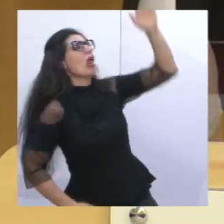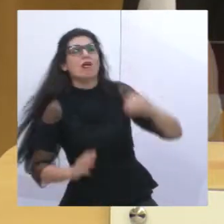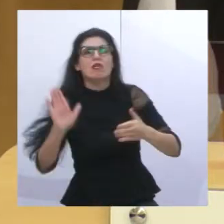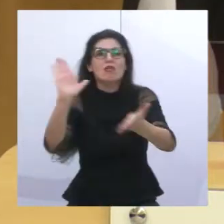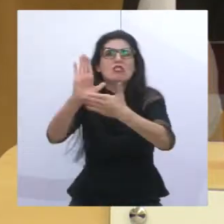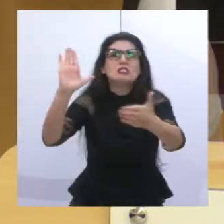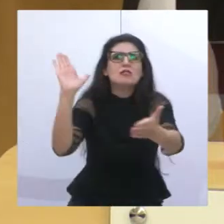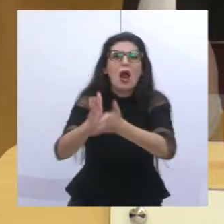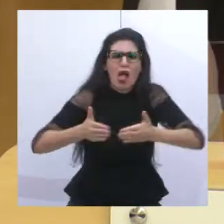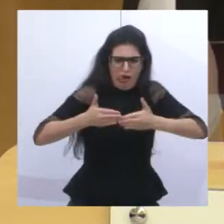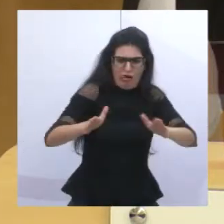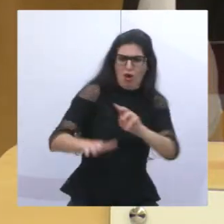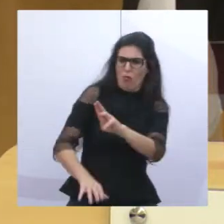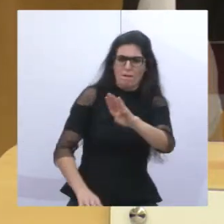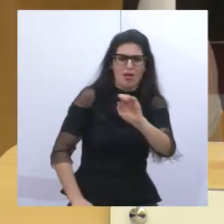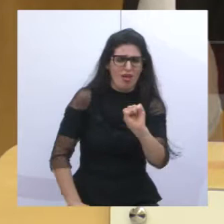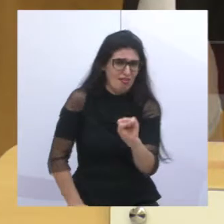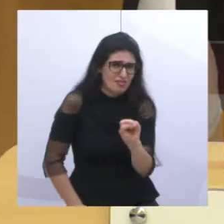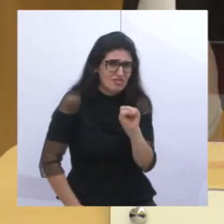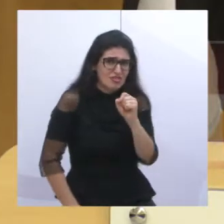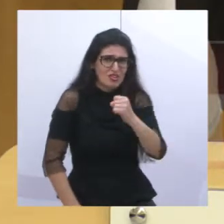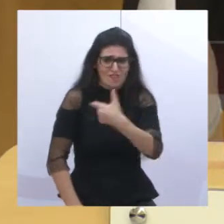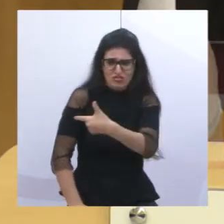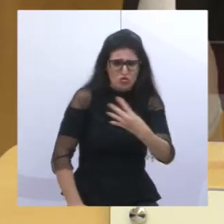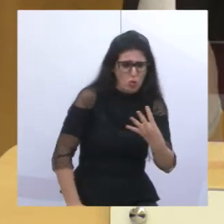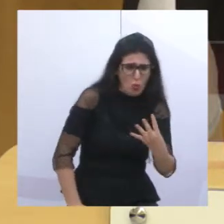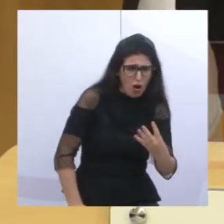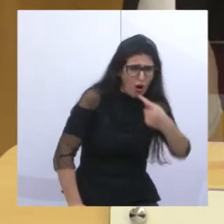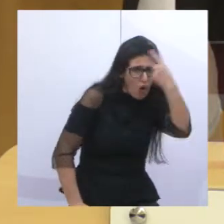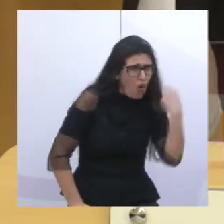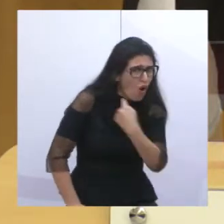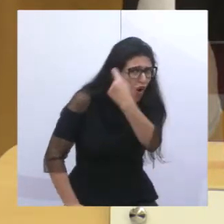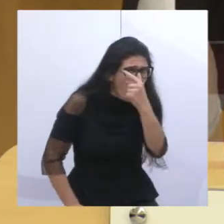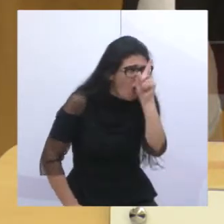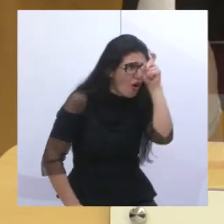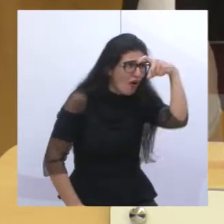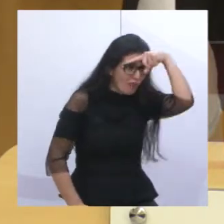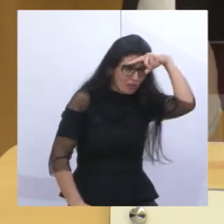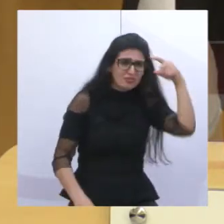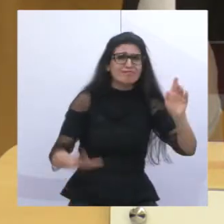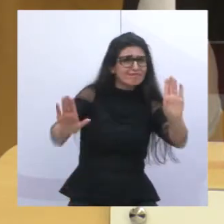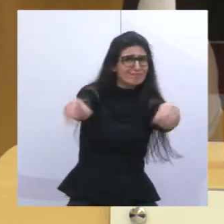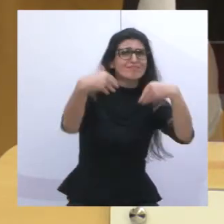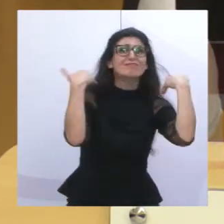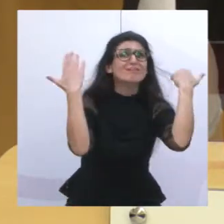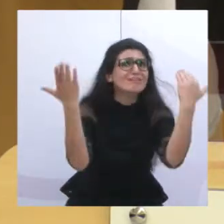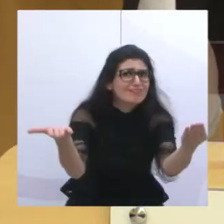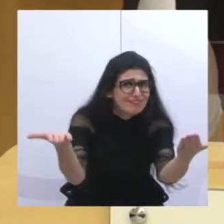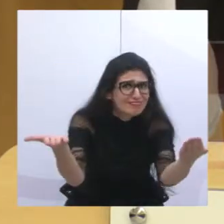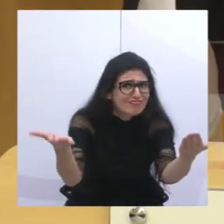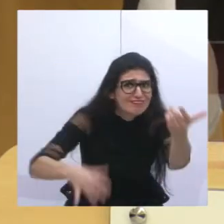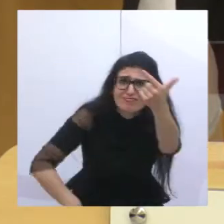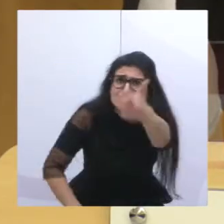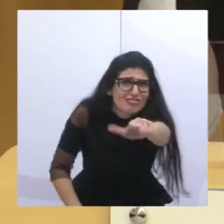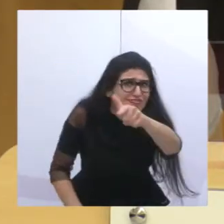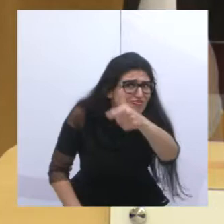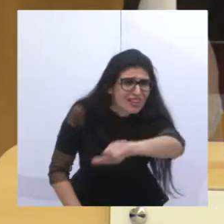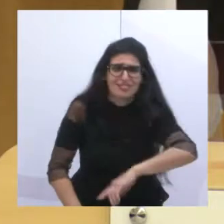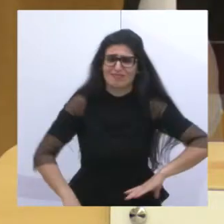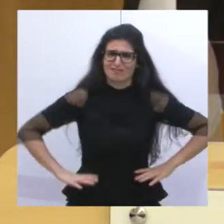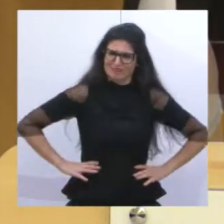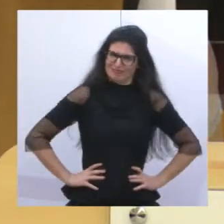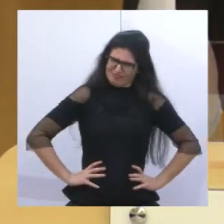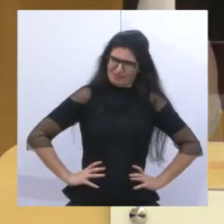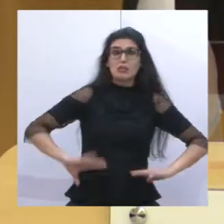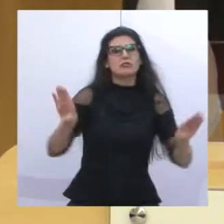UBS 24 horas, tá? Cadê as UBS 24 horas? Ele colocou